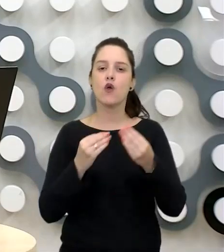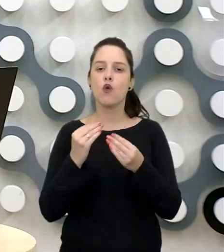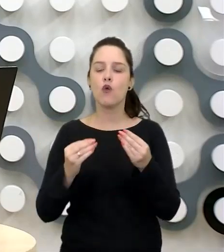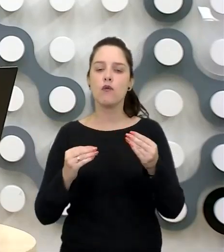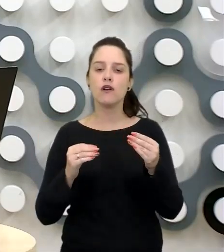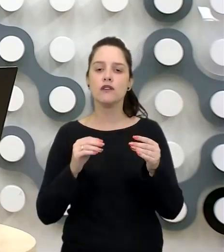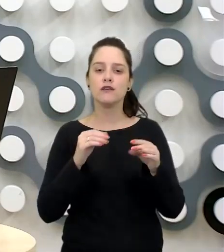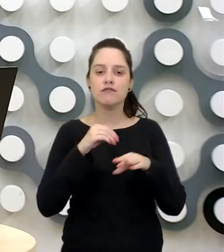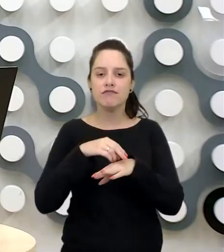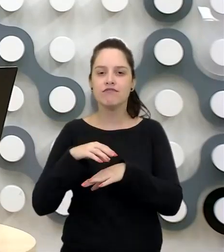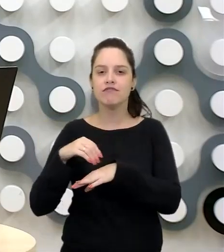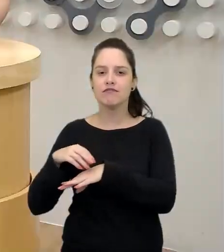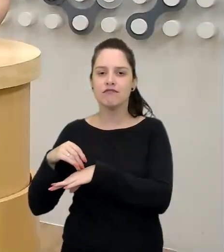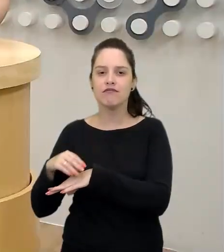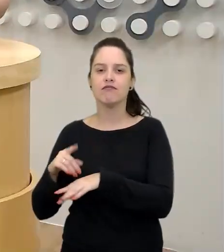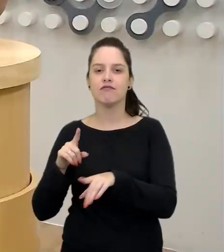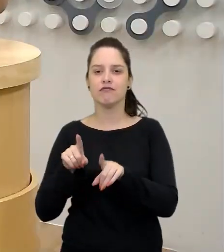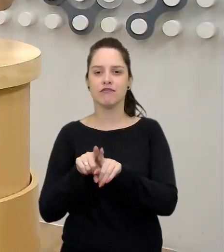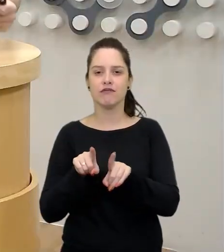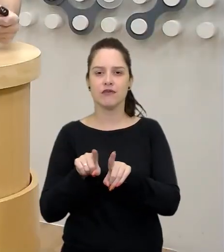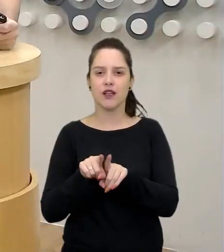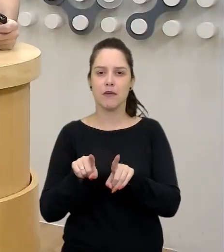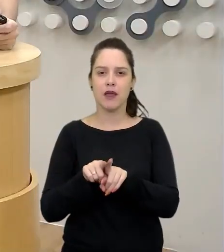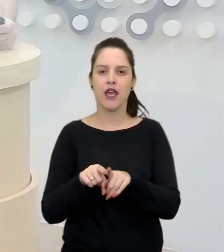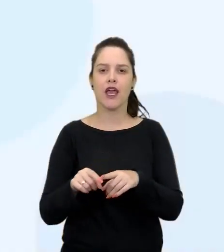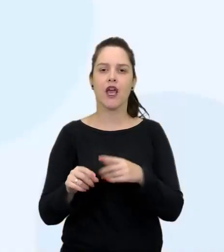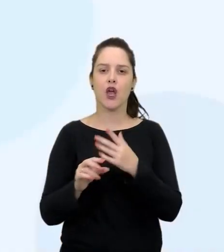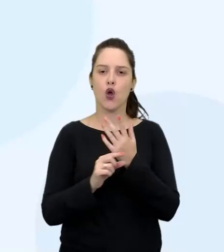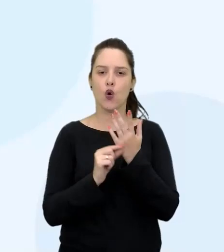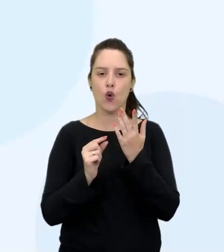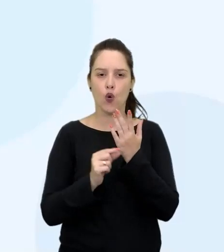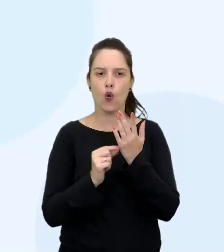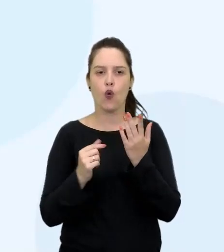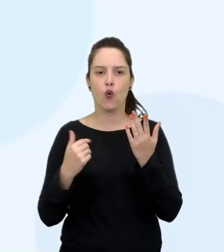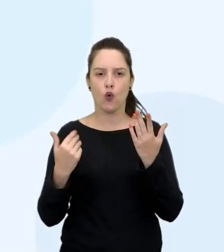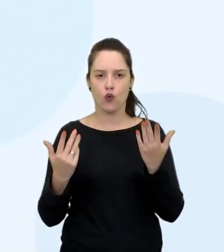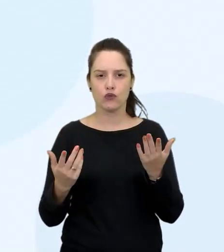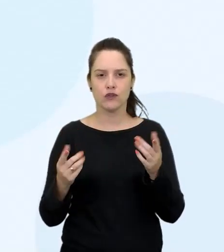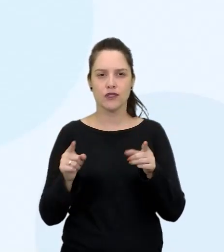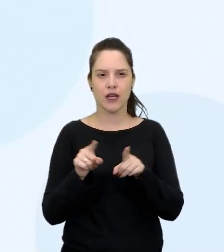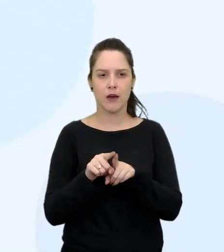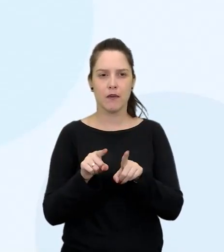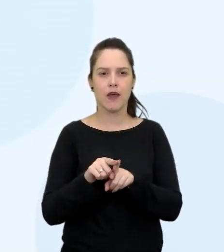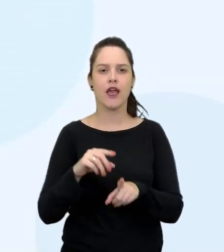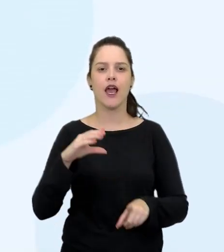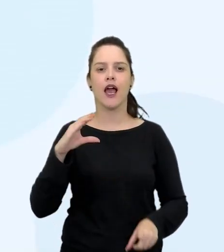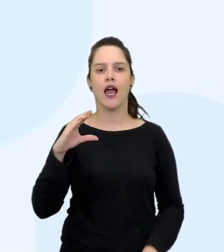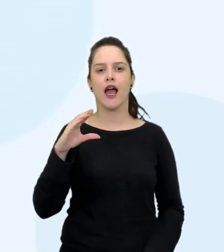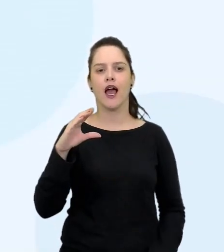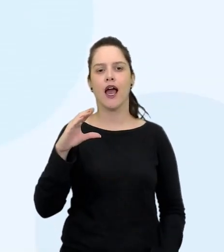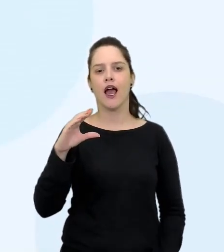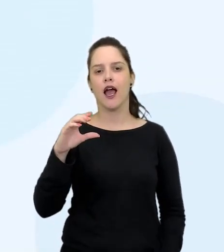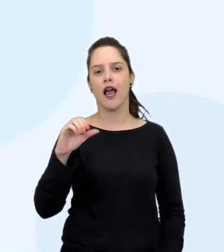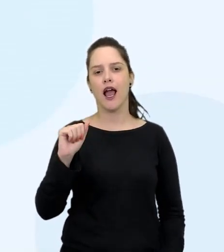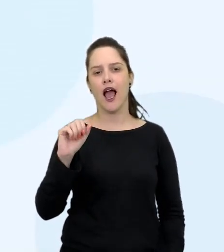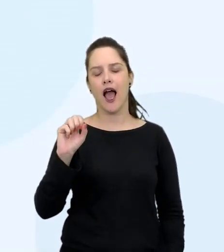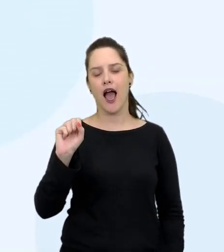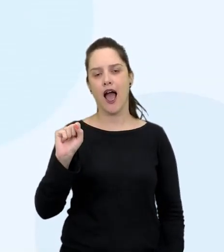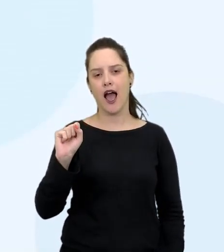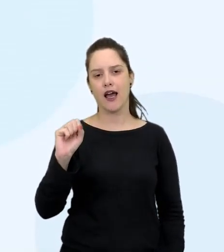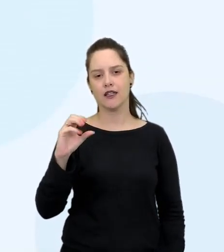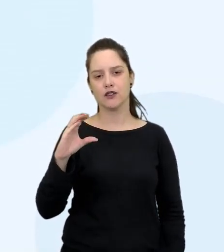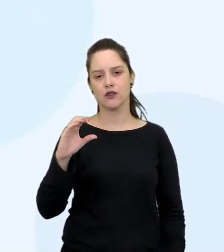do Brasil, a gente tem aí também do Câmara Cascudo, né? Que é os contos tradicionais do Brasil. Aí a gente tem uma ilustração